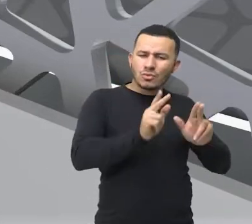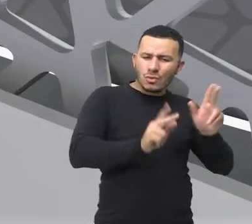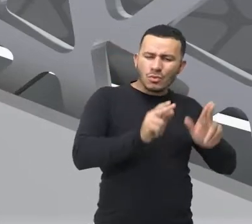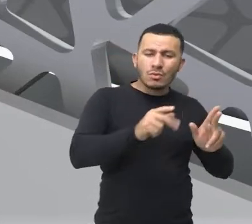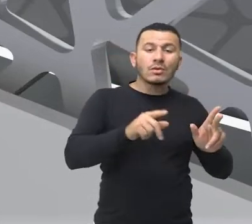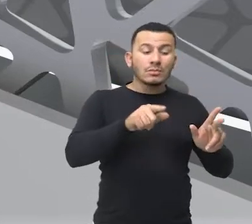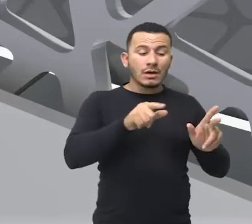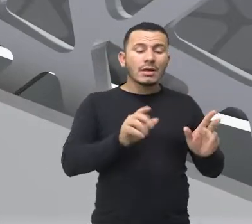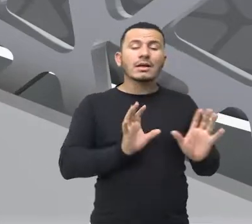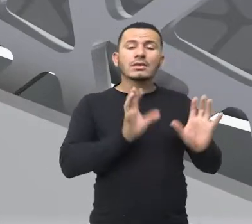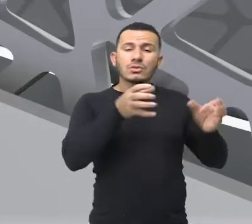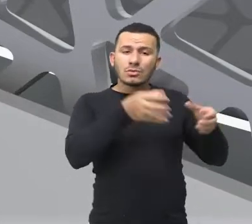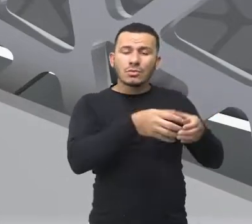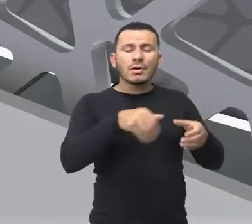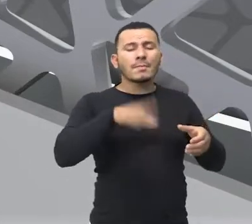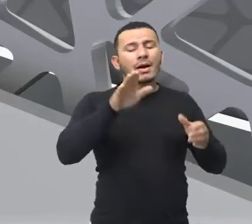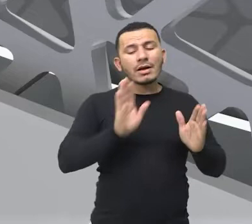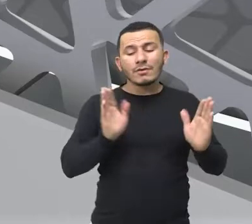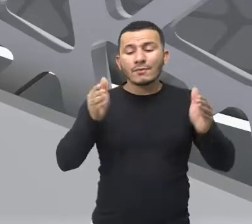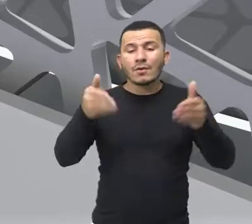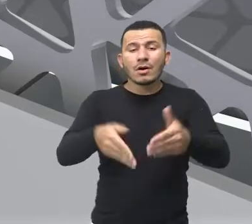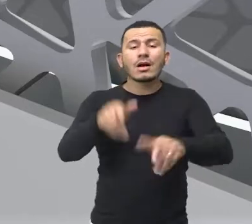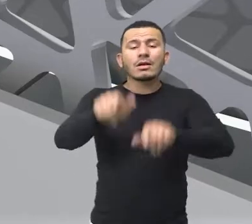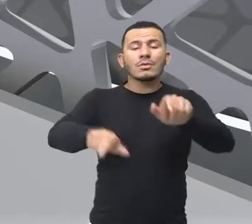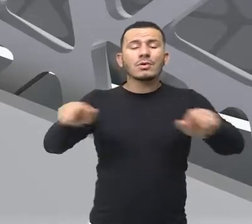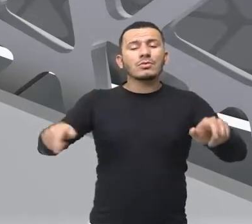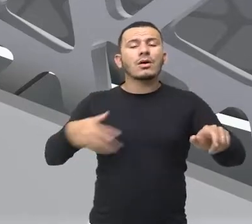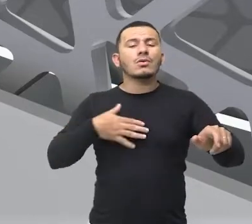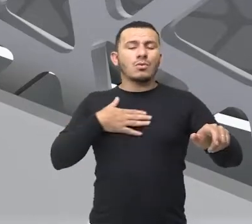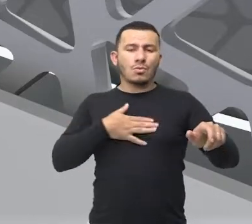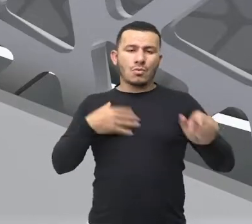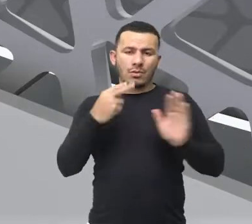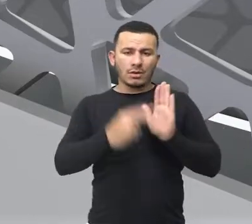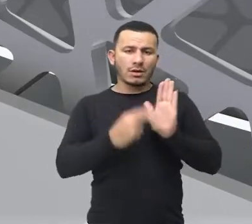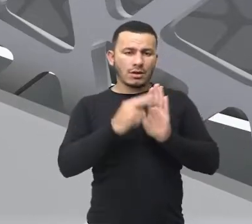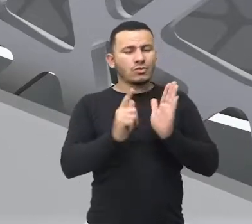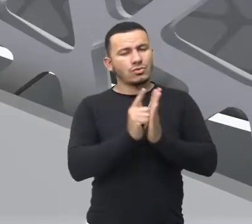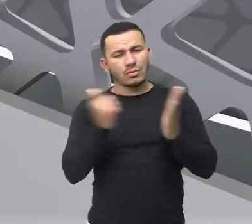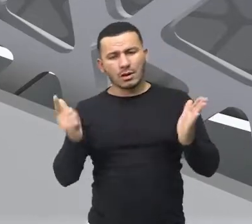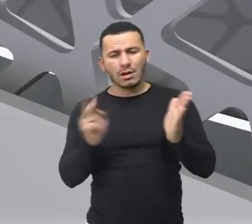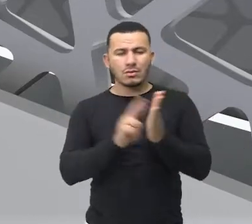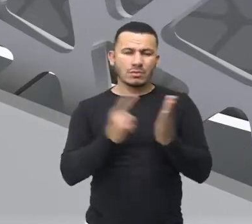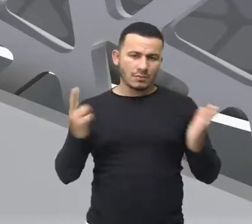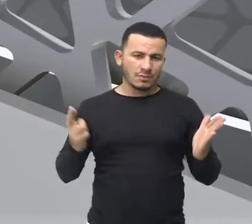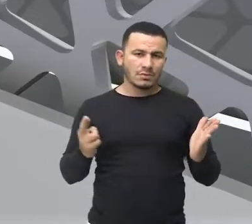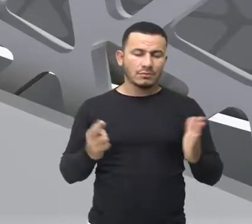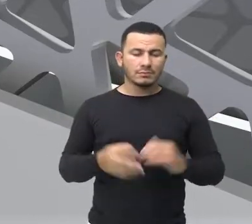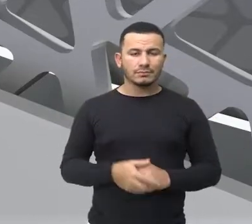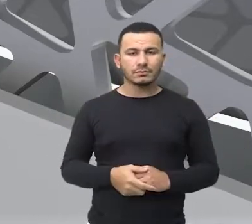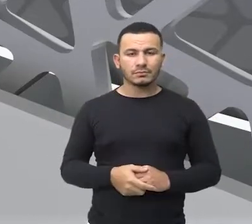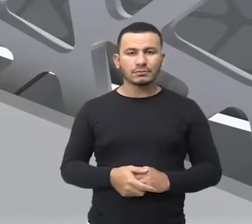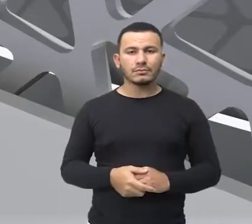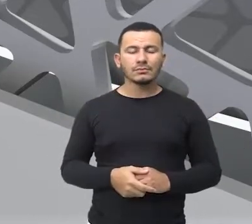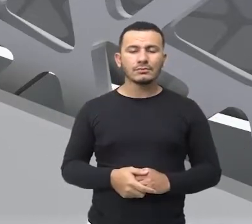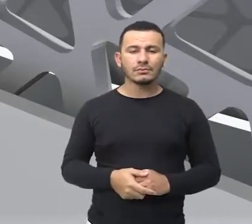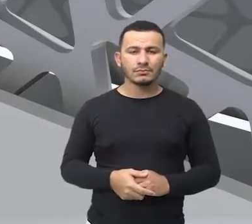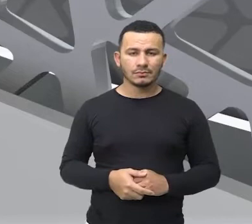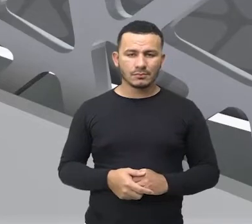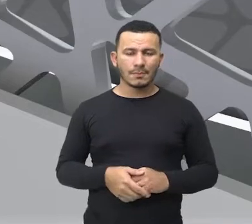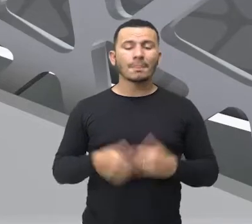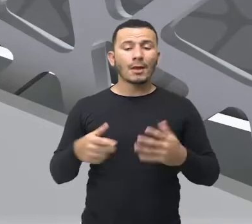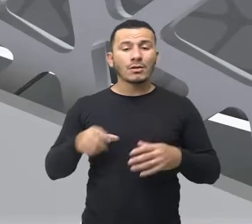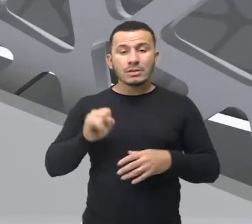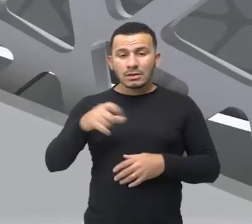é voltada focando aquele público leitor, o leitor daquele jornal, daquela revista. Então, quando você tem